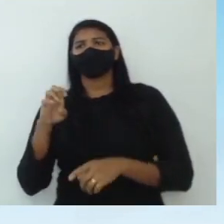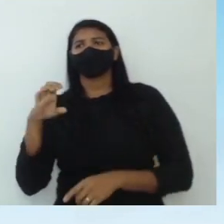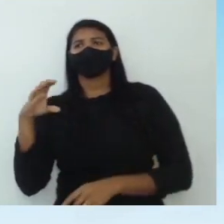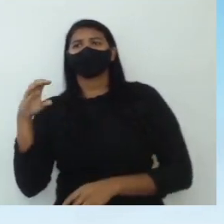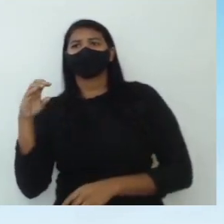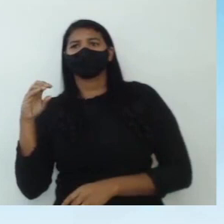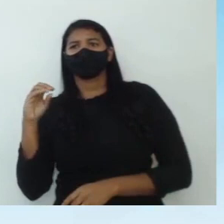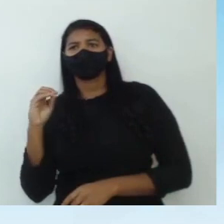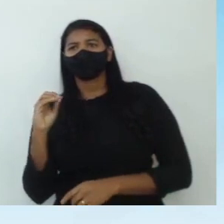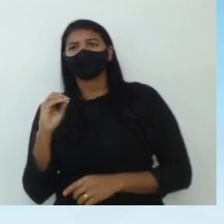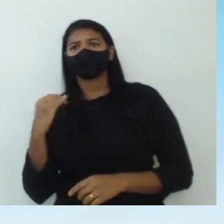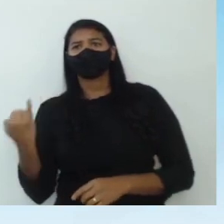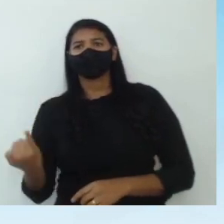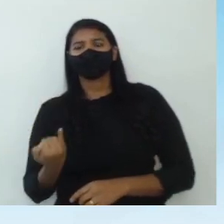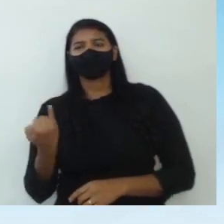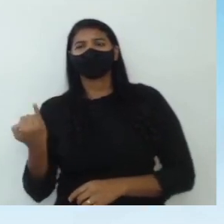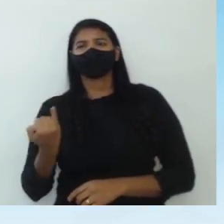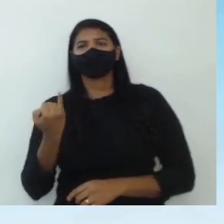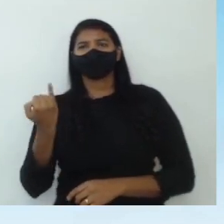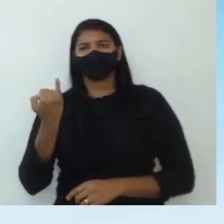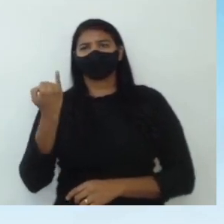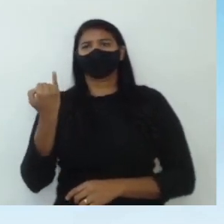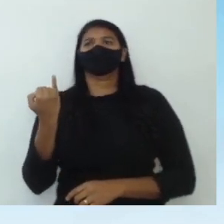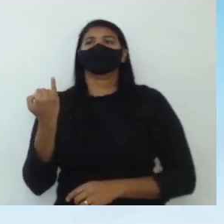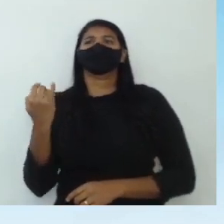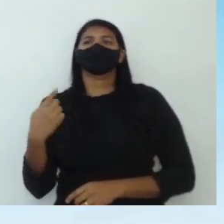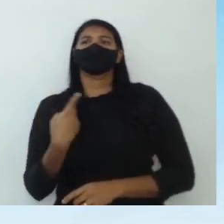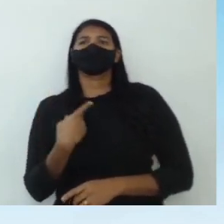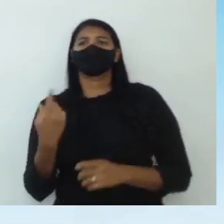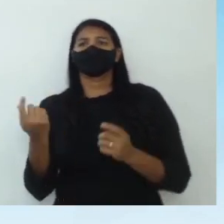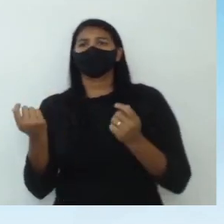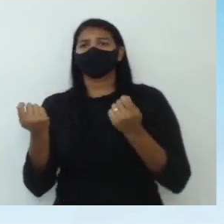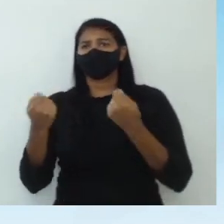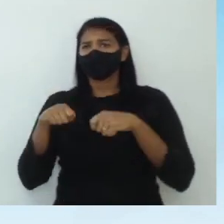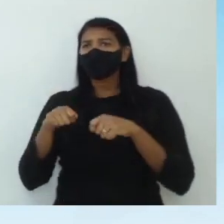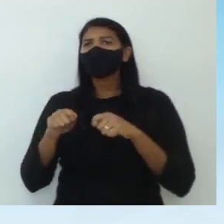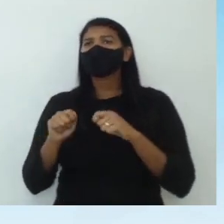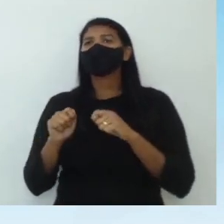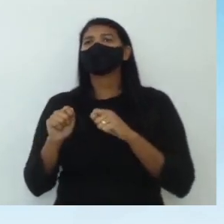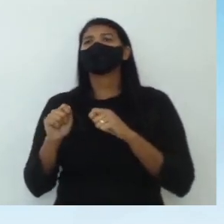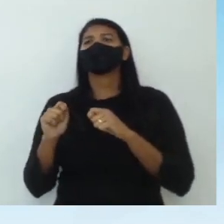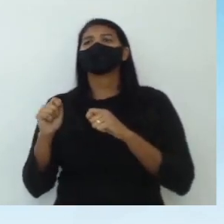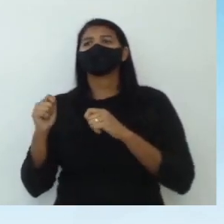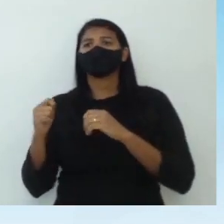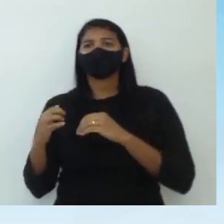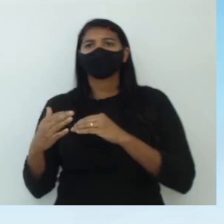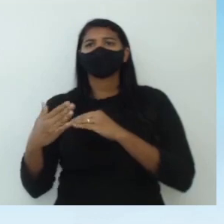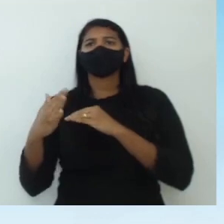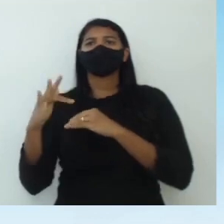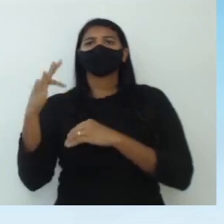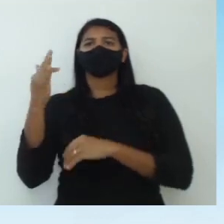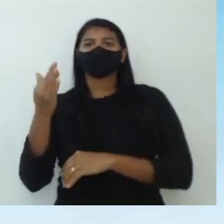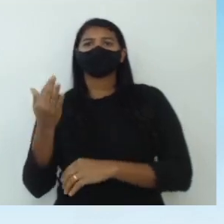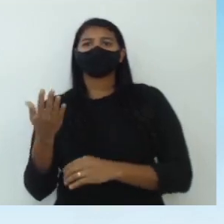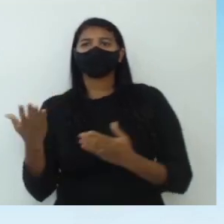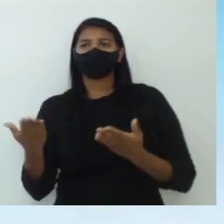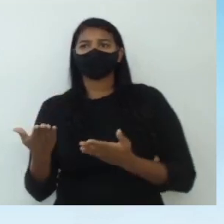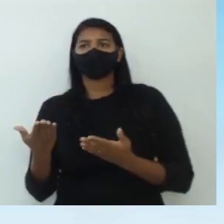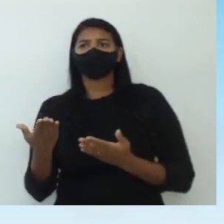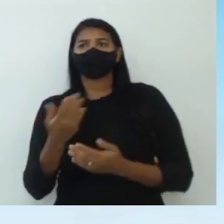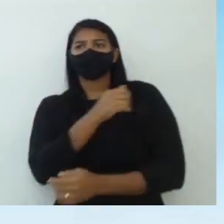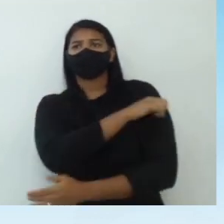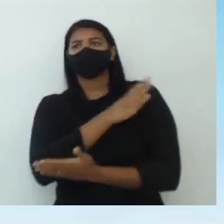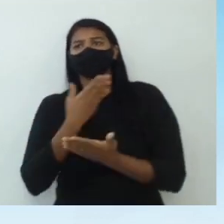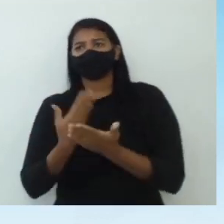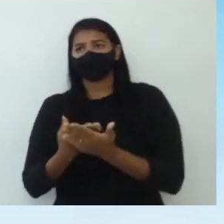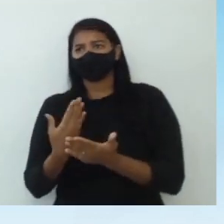seja extremamente importante para que a gente possa deixar para esses nossos queridos estudantes e eles para os filhos